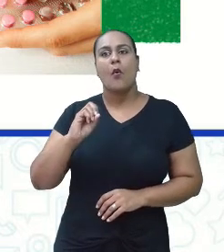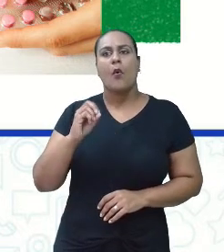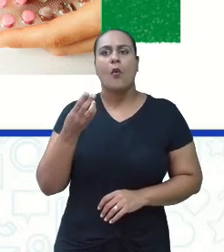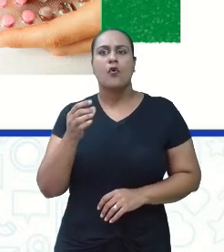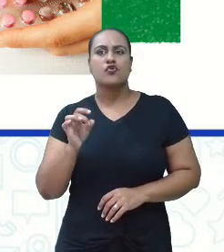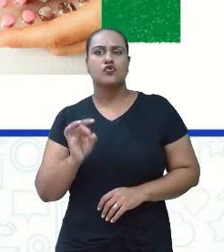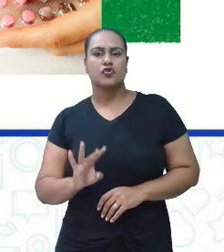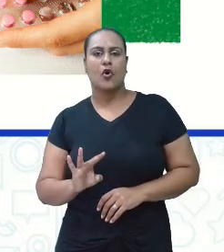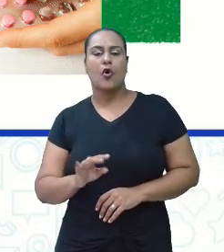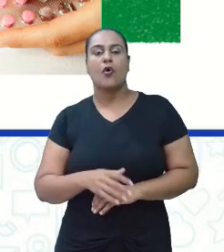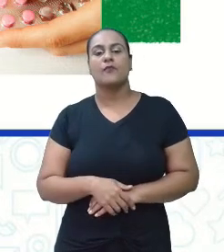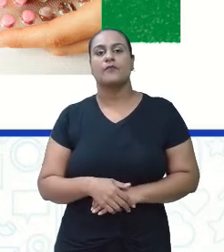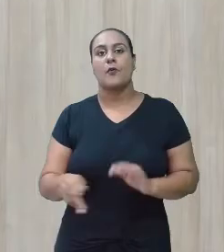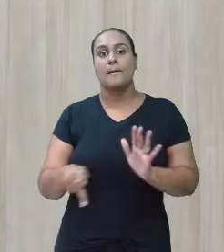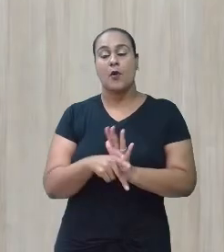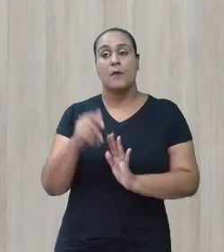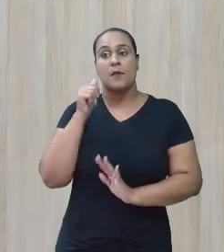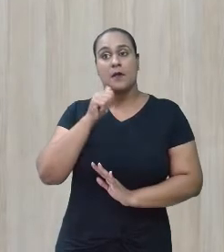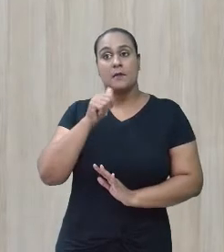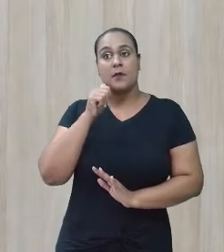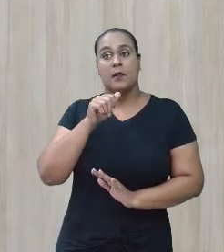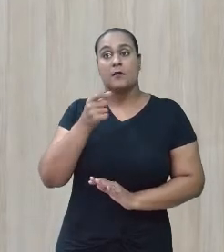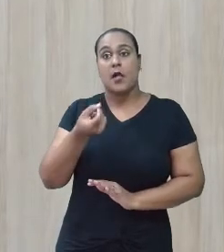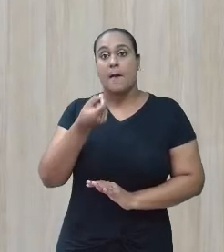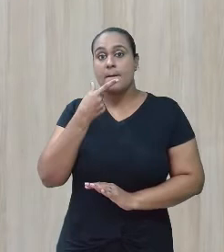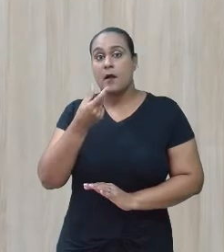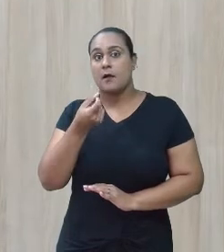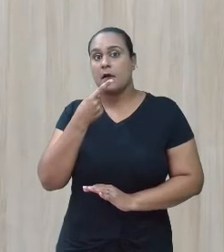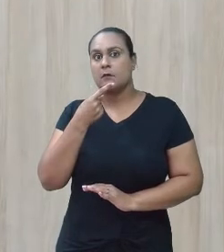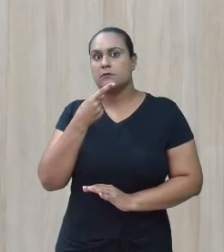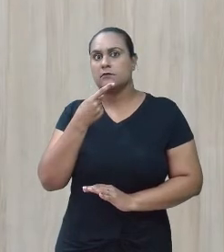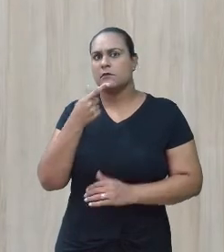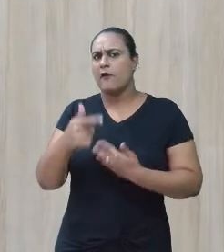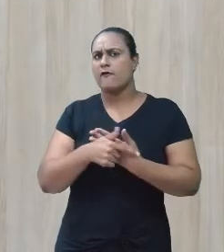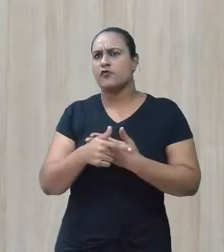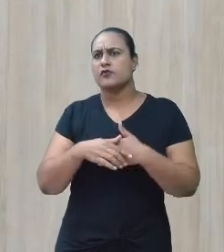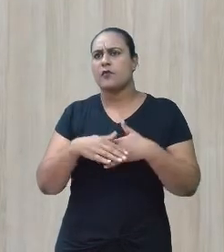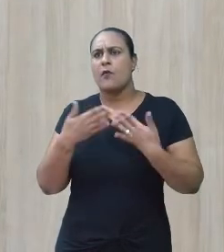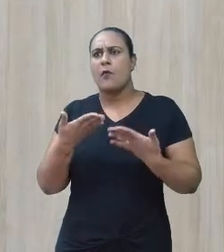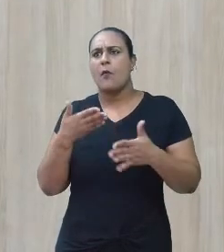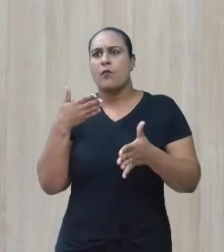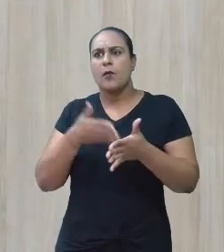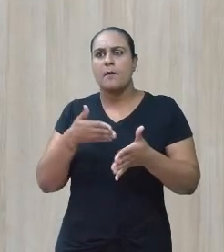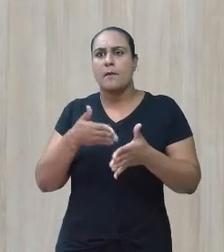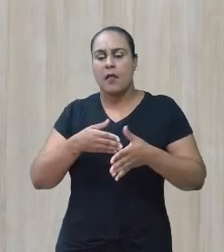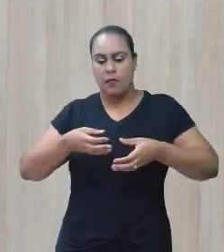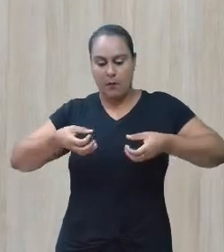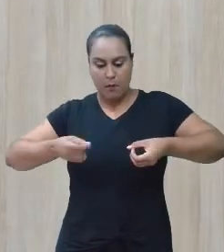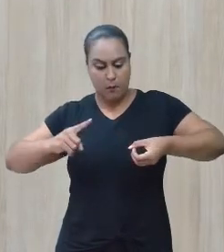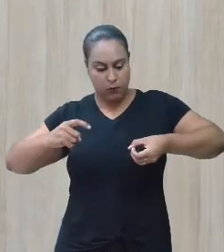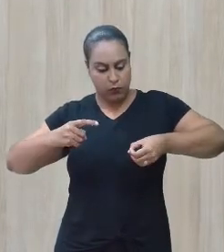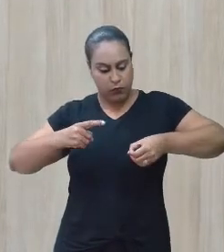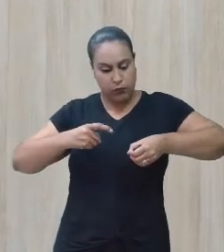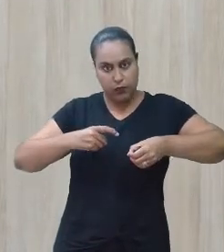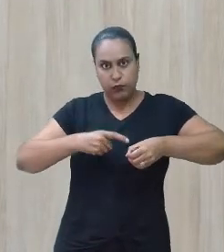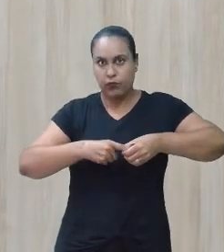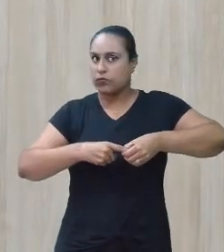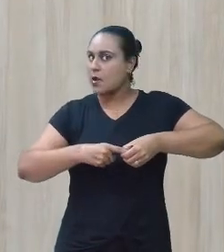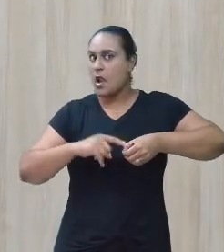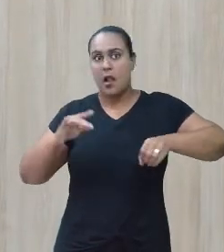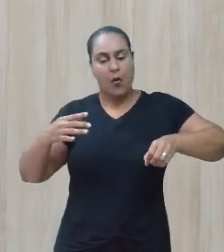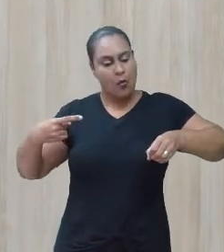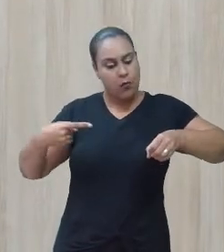apenas progesterona. E essas pílulas, elas atuam impedindo a ovulação e também garantindo